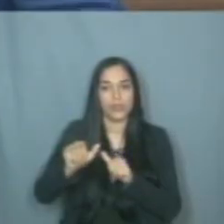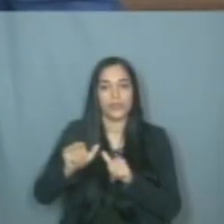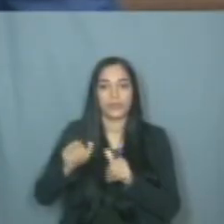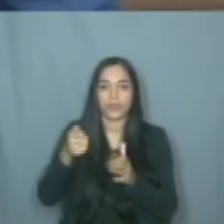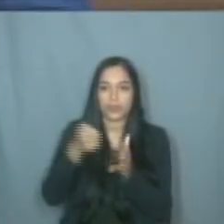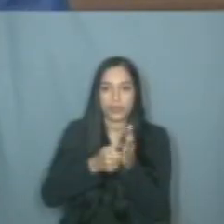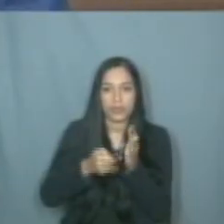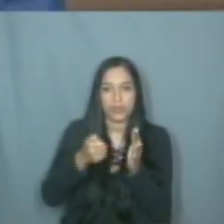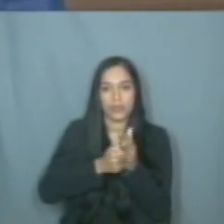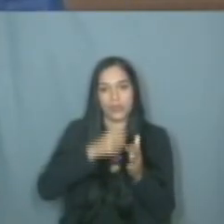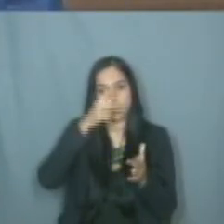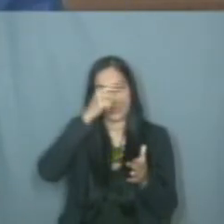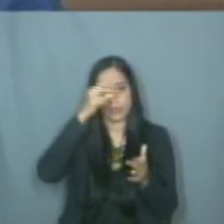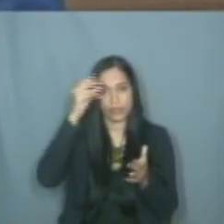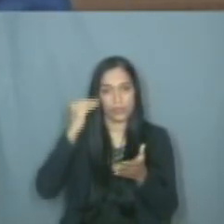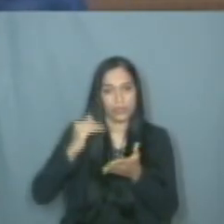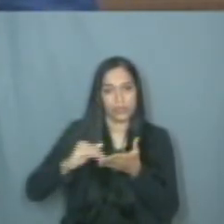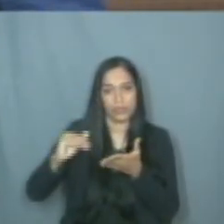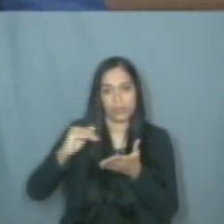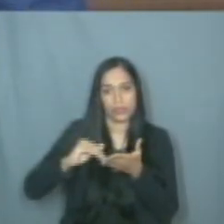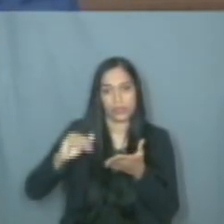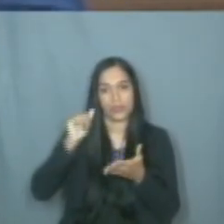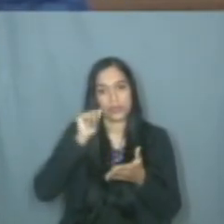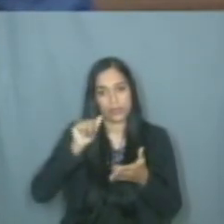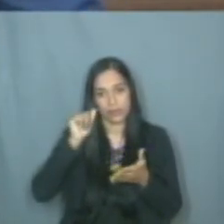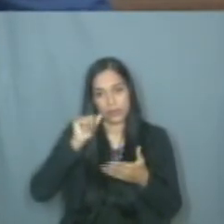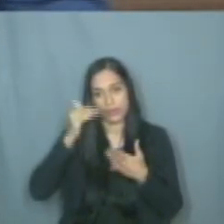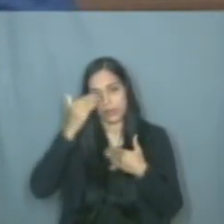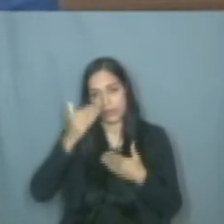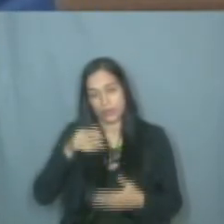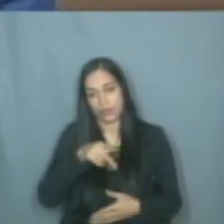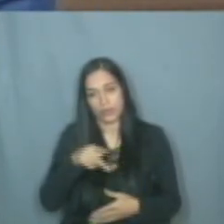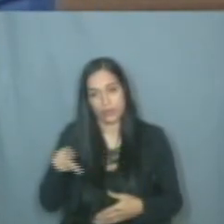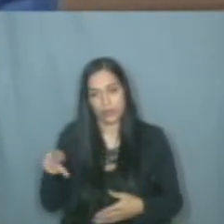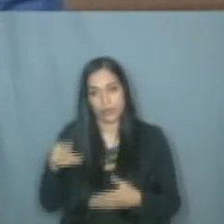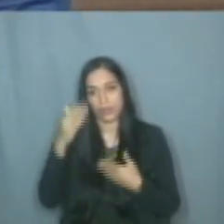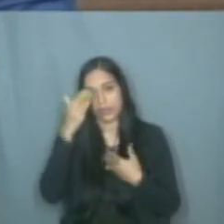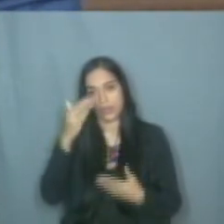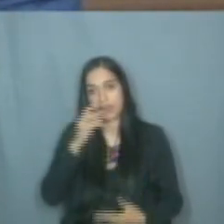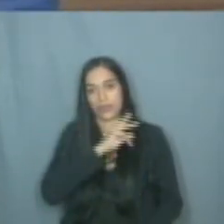a gente vai cobrar do prefeito, da Secretaria da Mulher. Obrigado, presidente. Obrigado, vereadores.